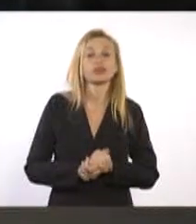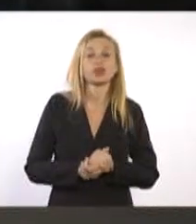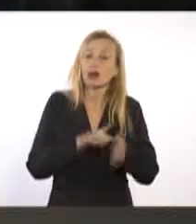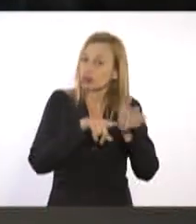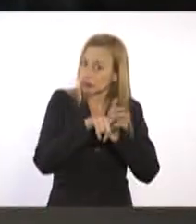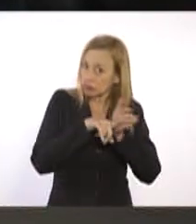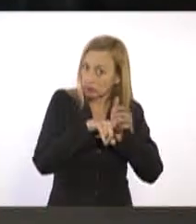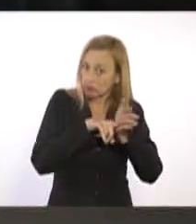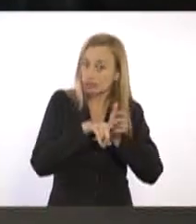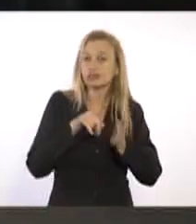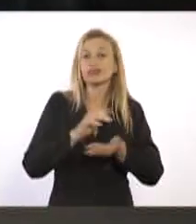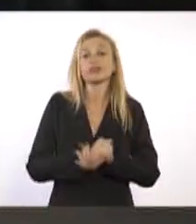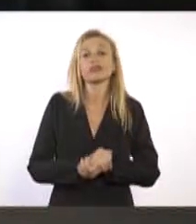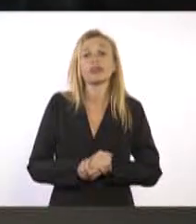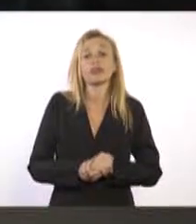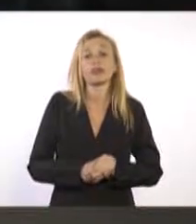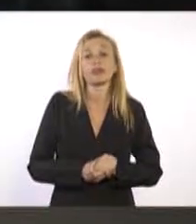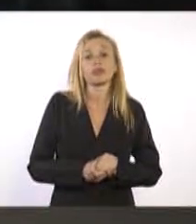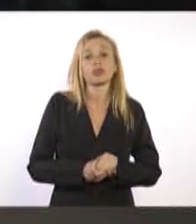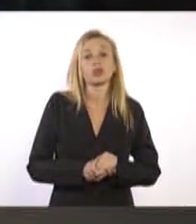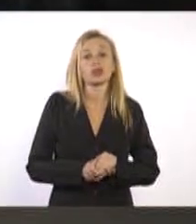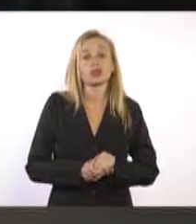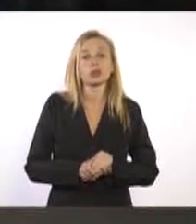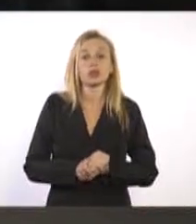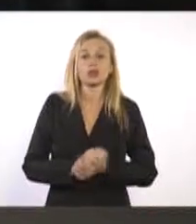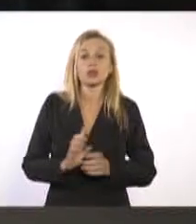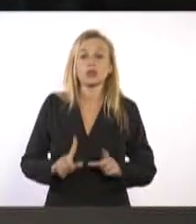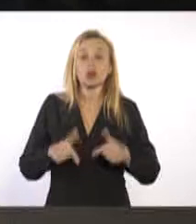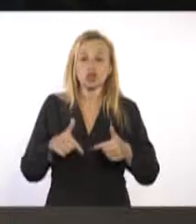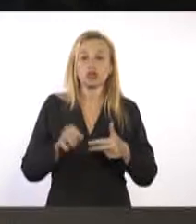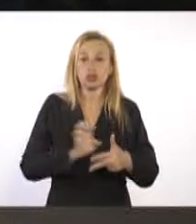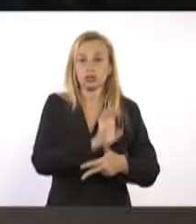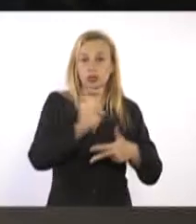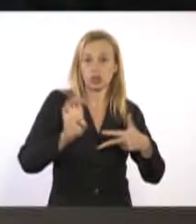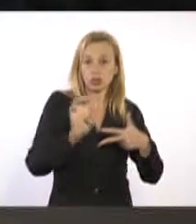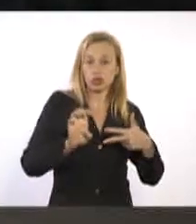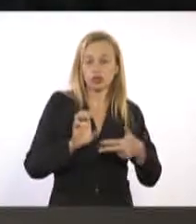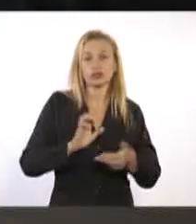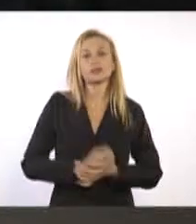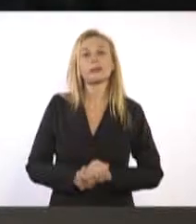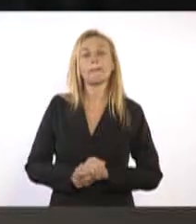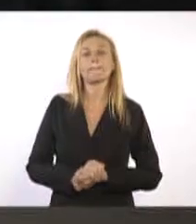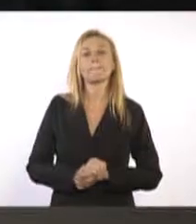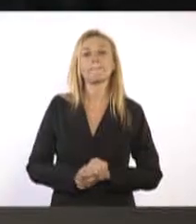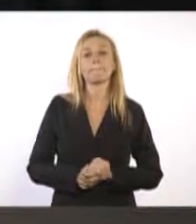fiscalização sobre os atos do Executivo.